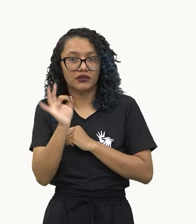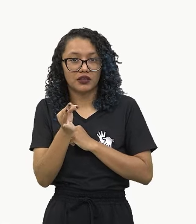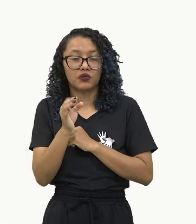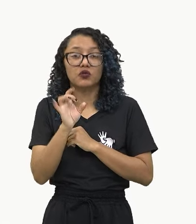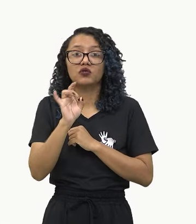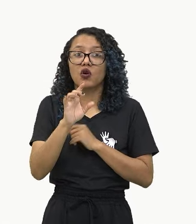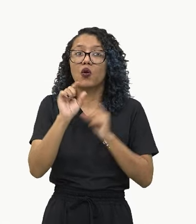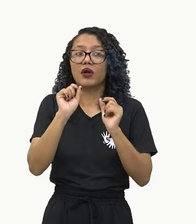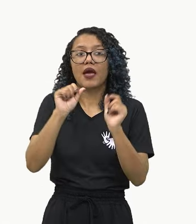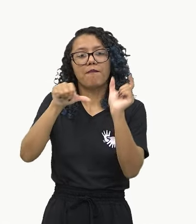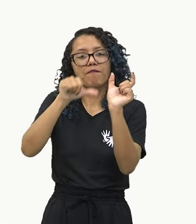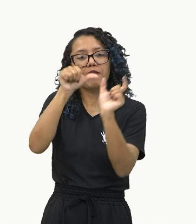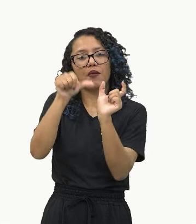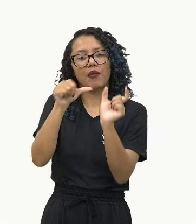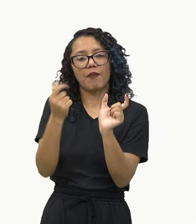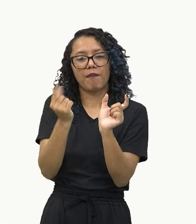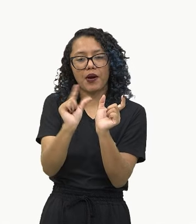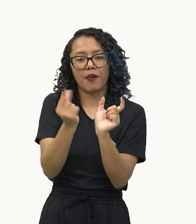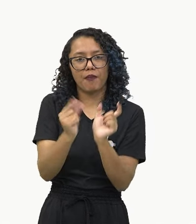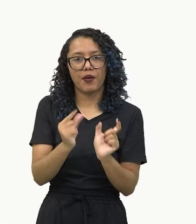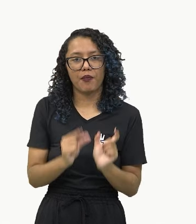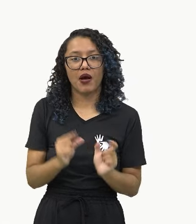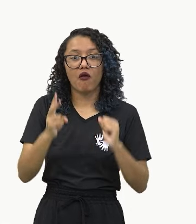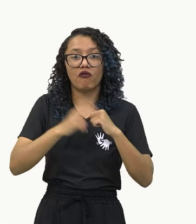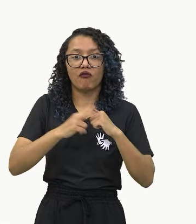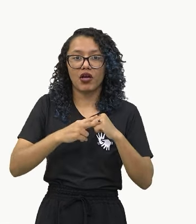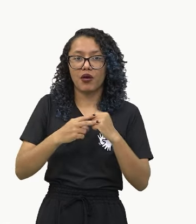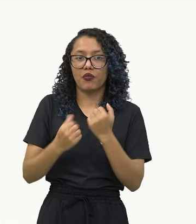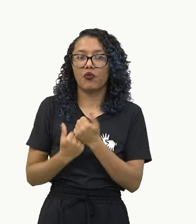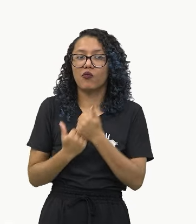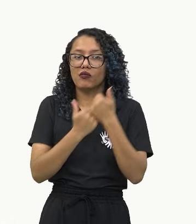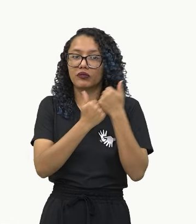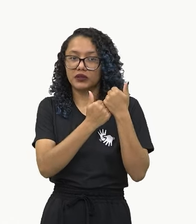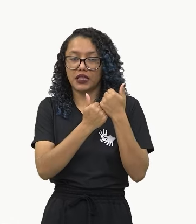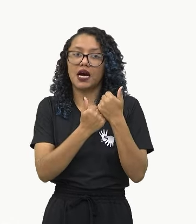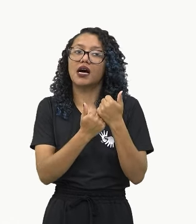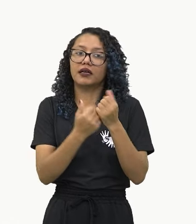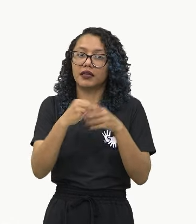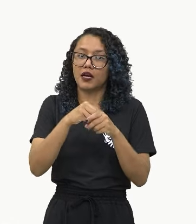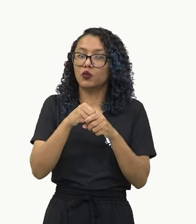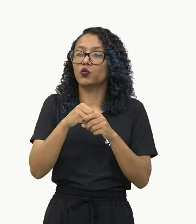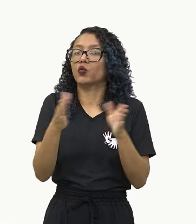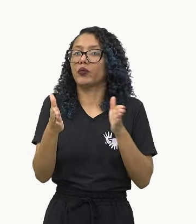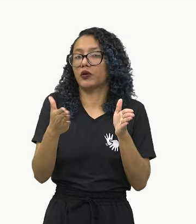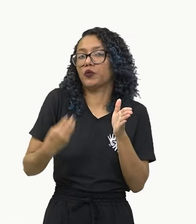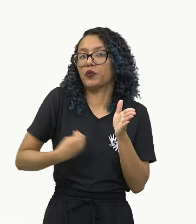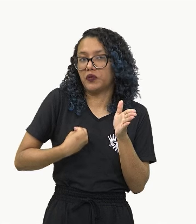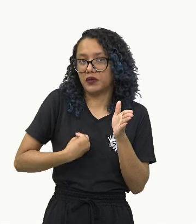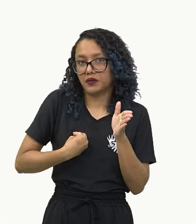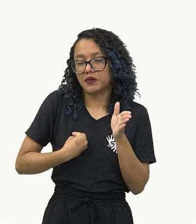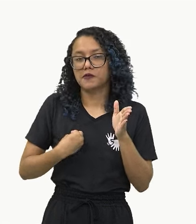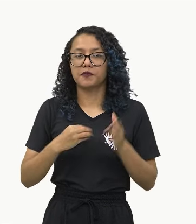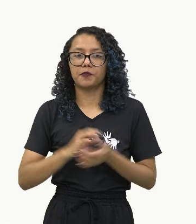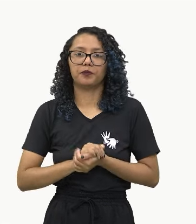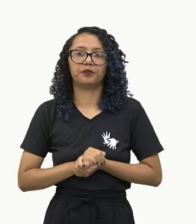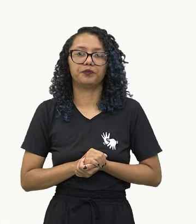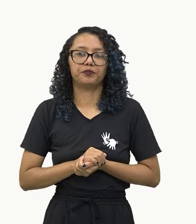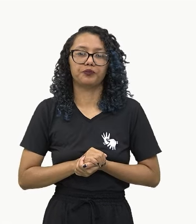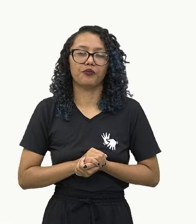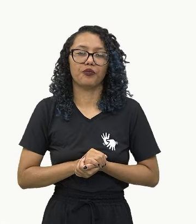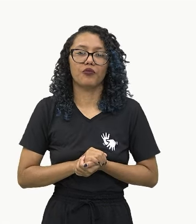verbo haber e no presente, tá bom? E aí a gente vai para a terceira etapa, que